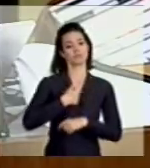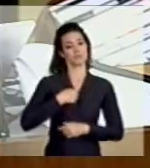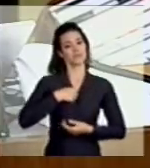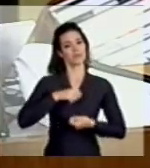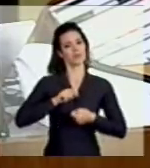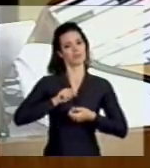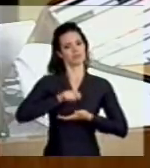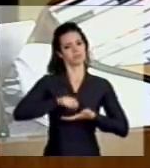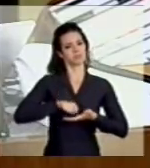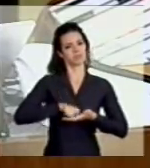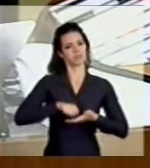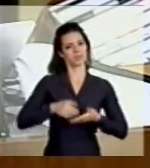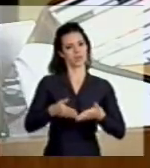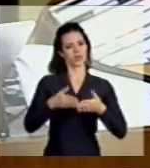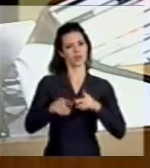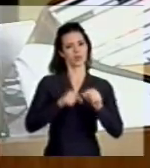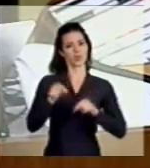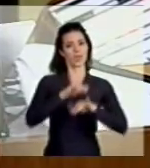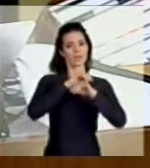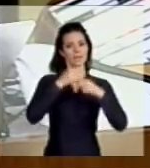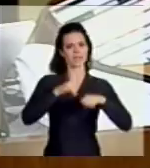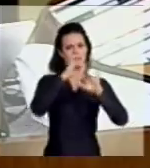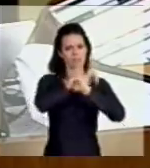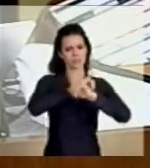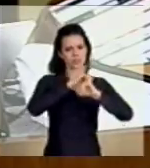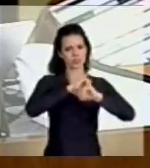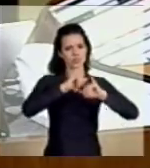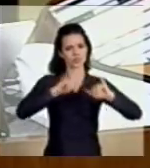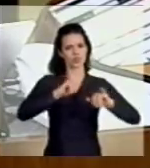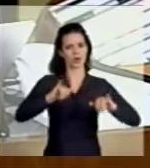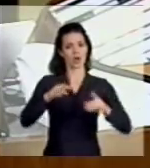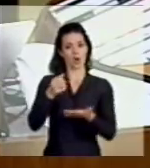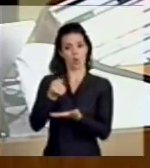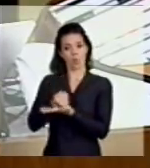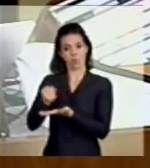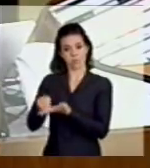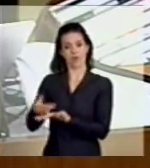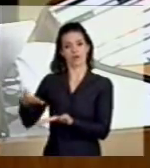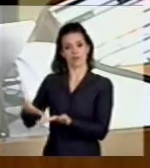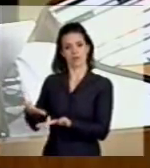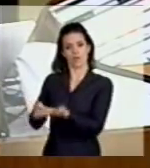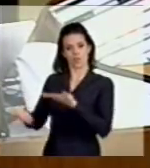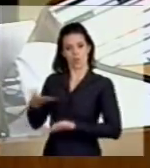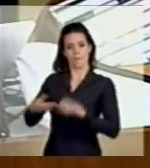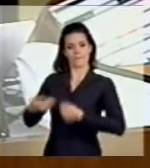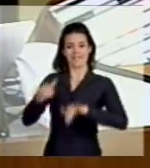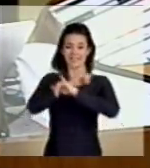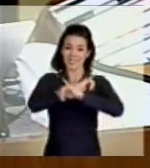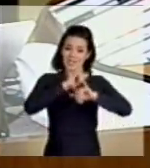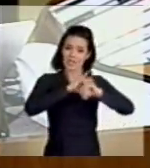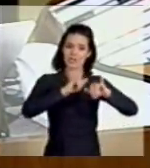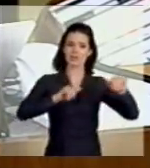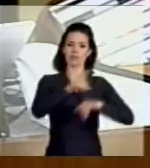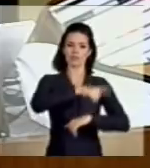quando determinei que fosse dada ampla publicidade ao acordo firmado, valendo-me por analogia do disposto no artigo 94 do Código de Defesa